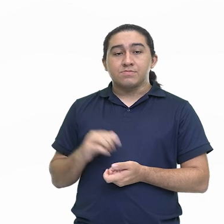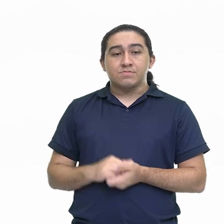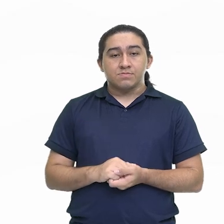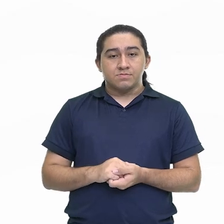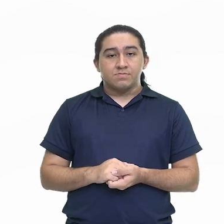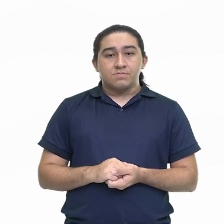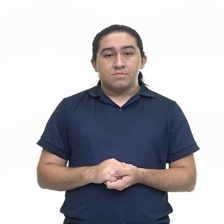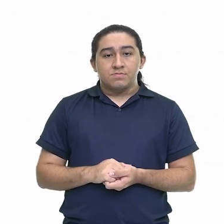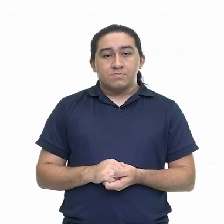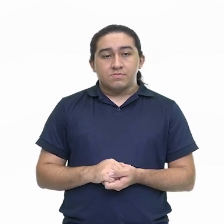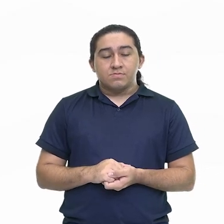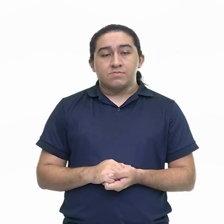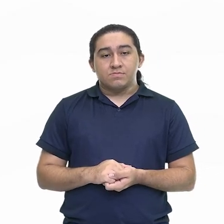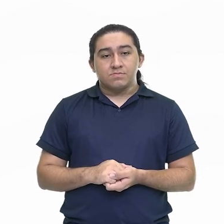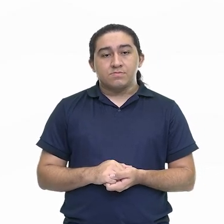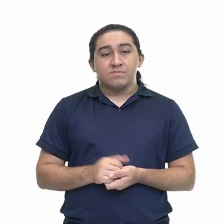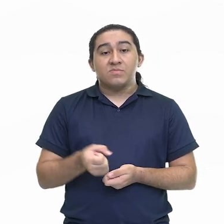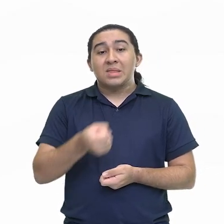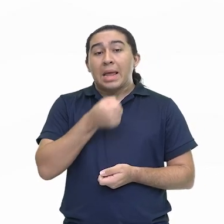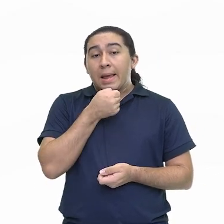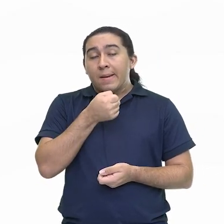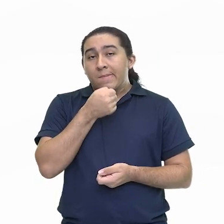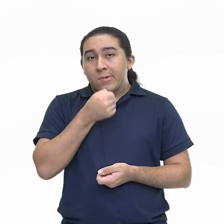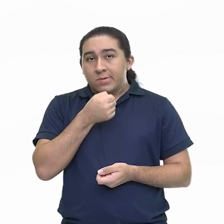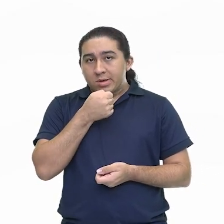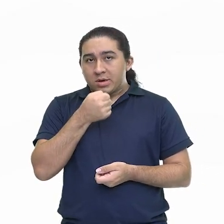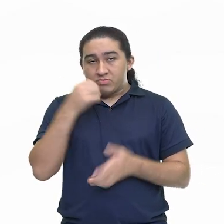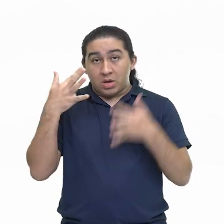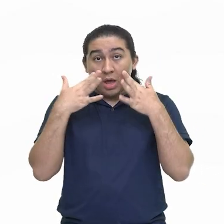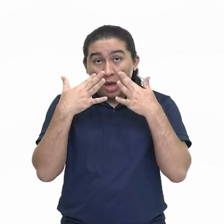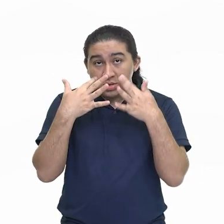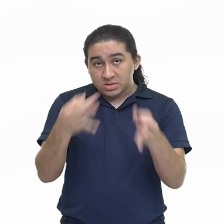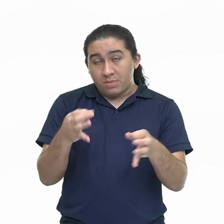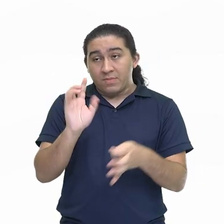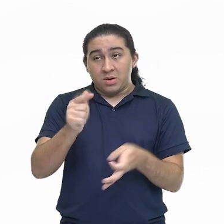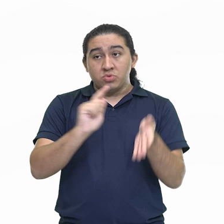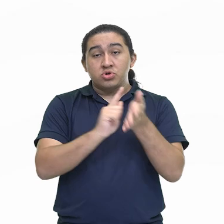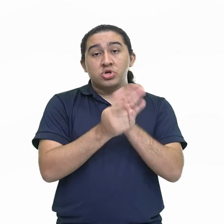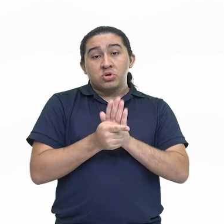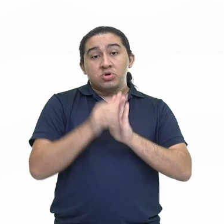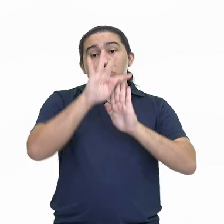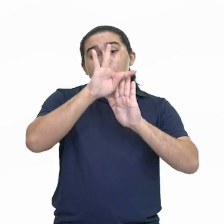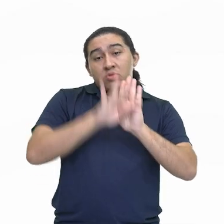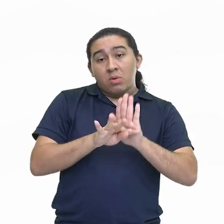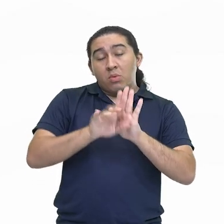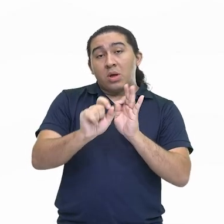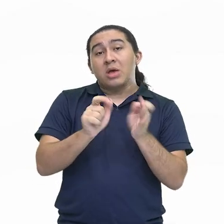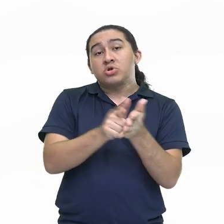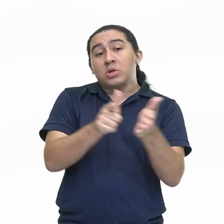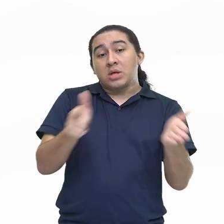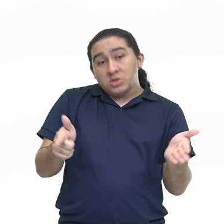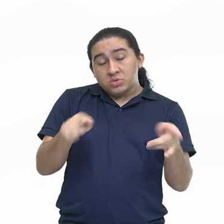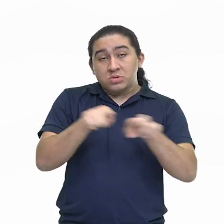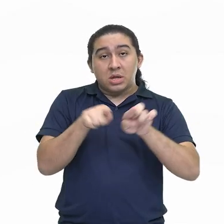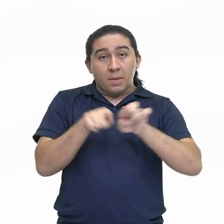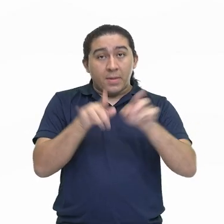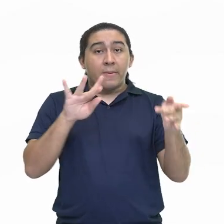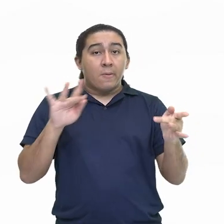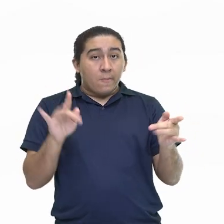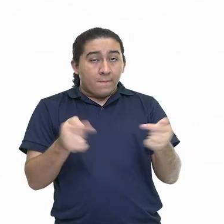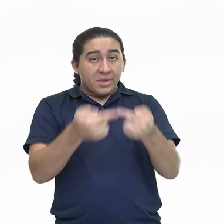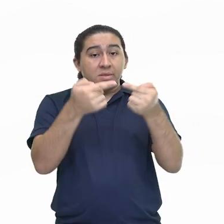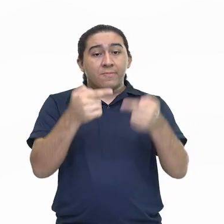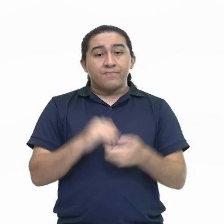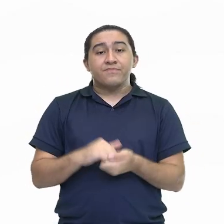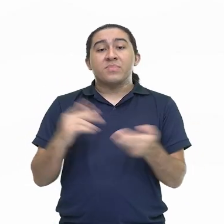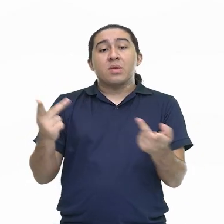reportagem. A reportagem, preste bastante atenção, é um gênero textual de cunho jornalístico também, assim como